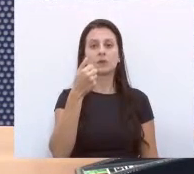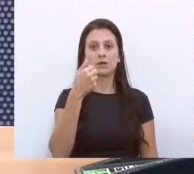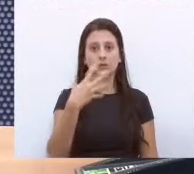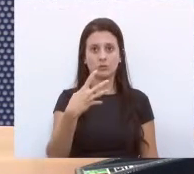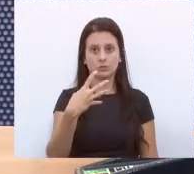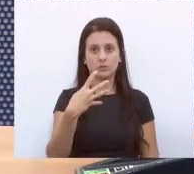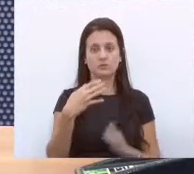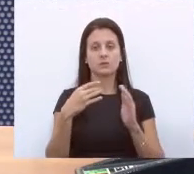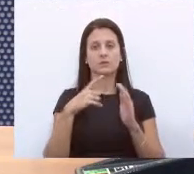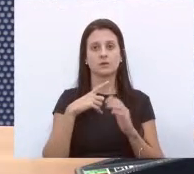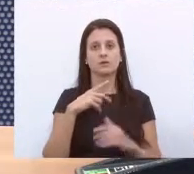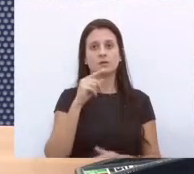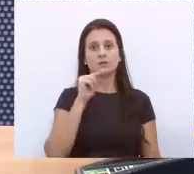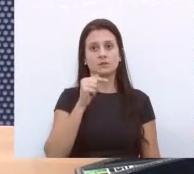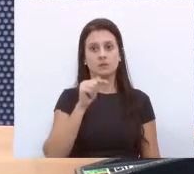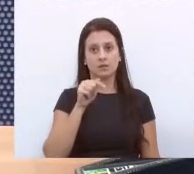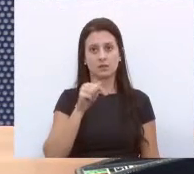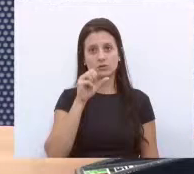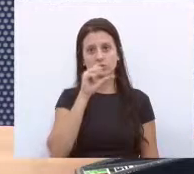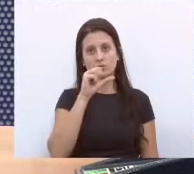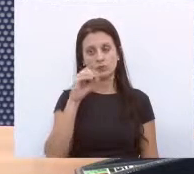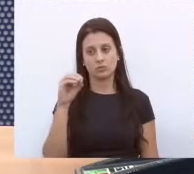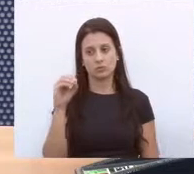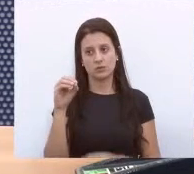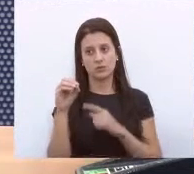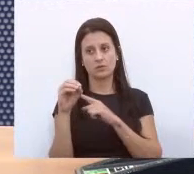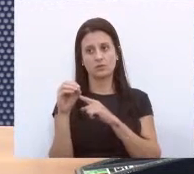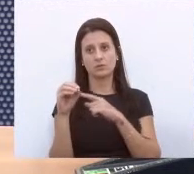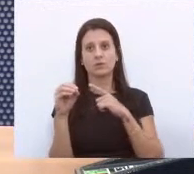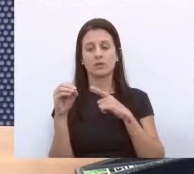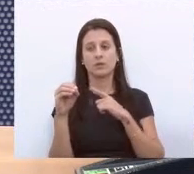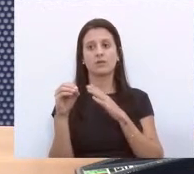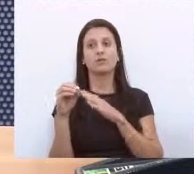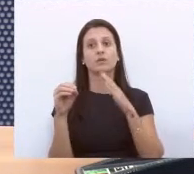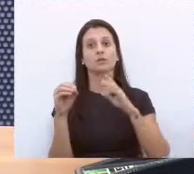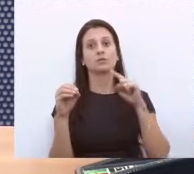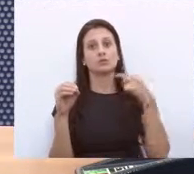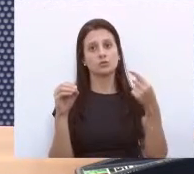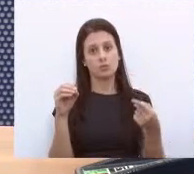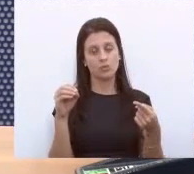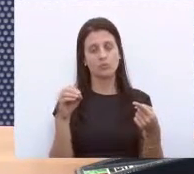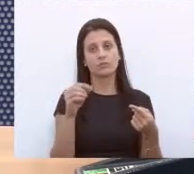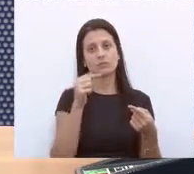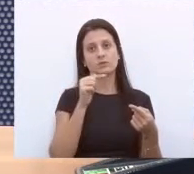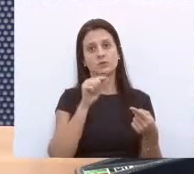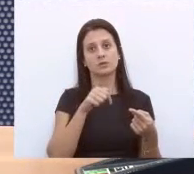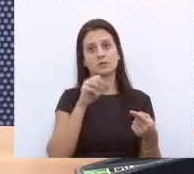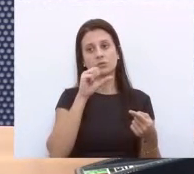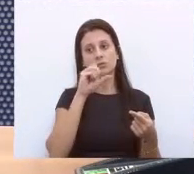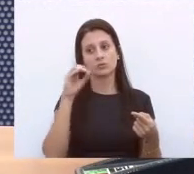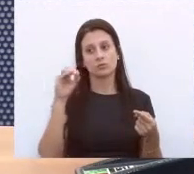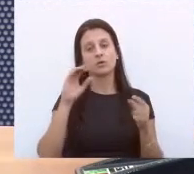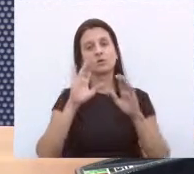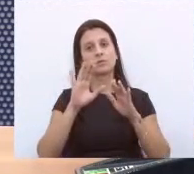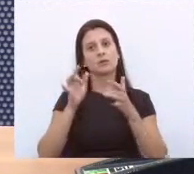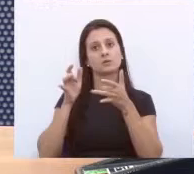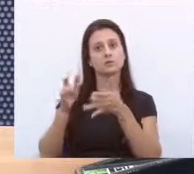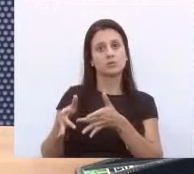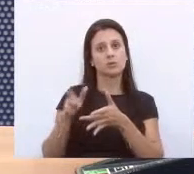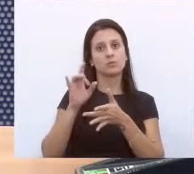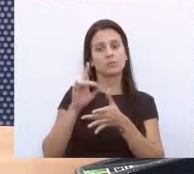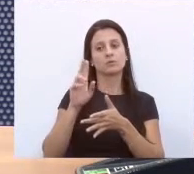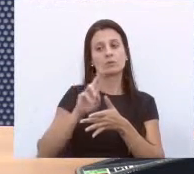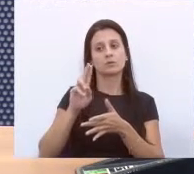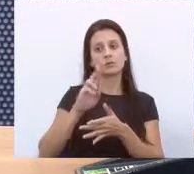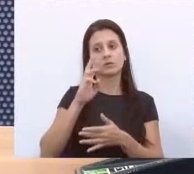oitocentos 2015 tivemos a previsão de 7 800 novamente porém só utilizamos três e meio nem